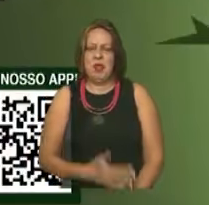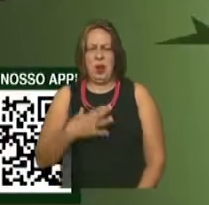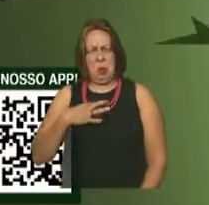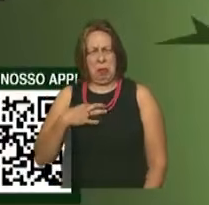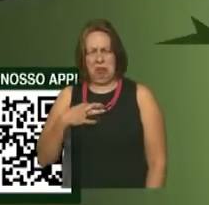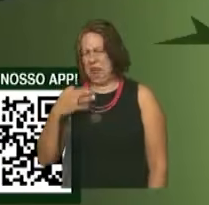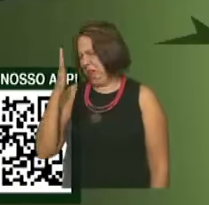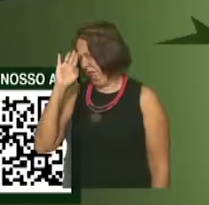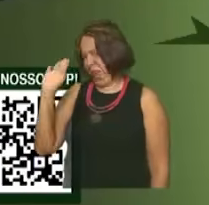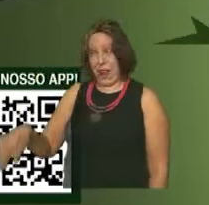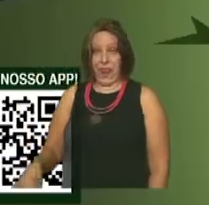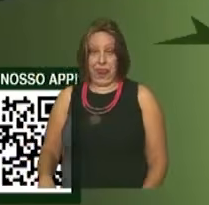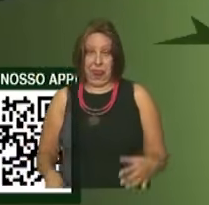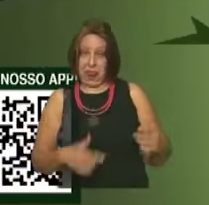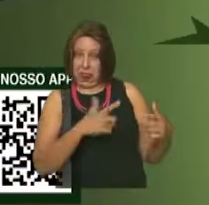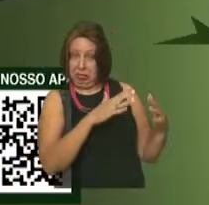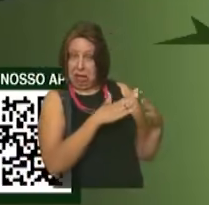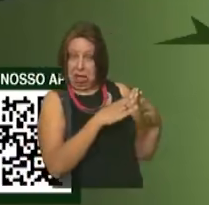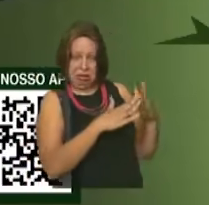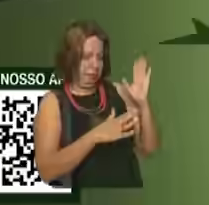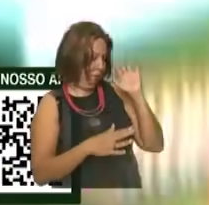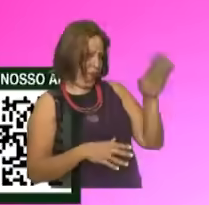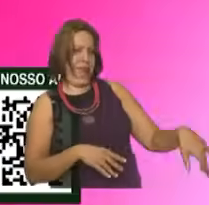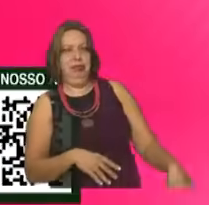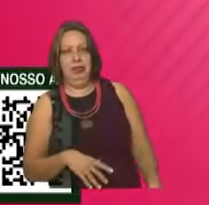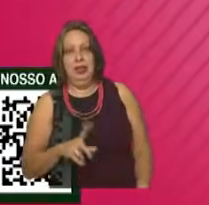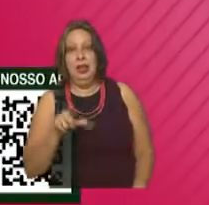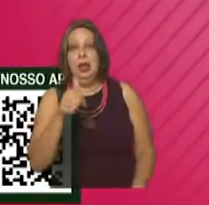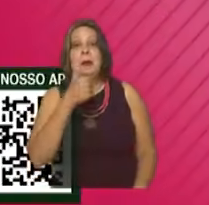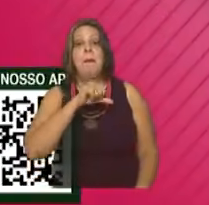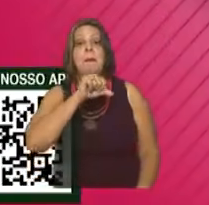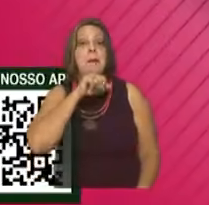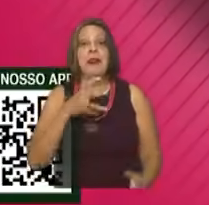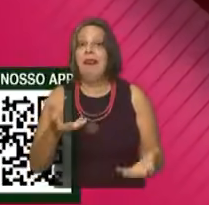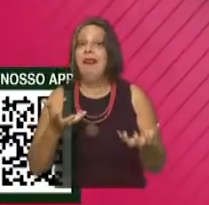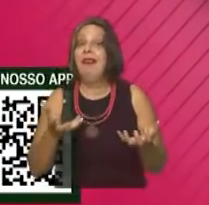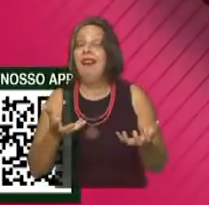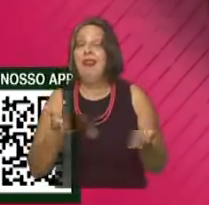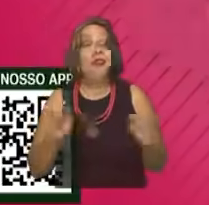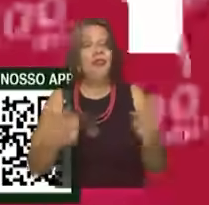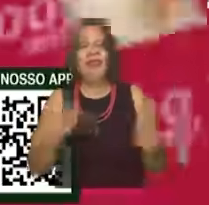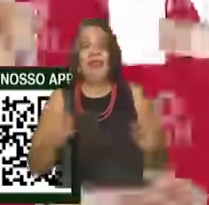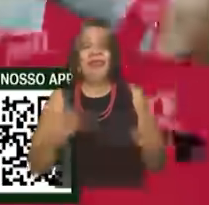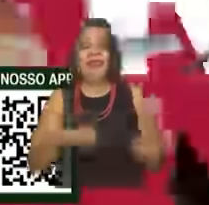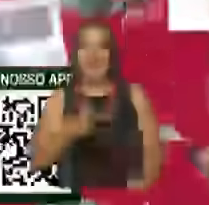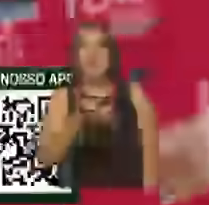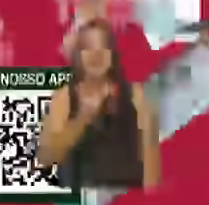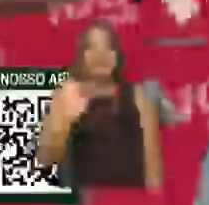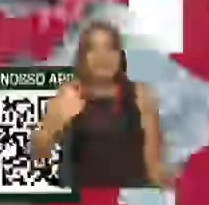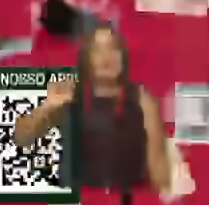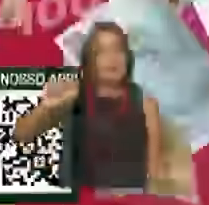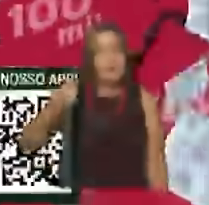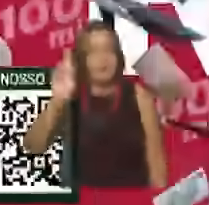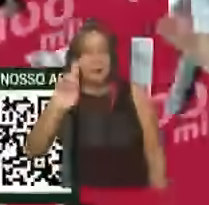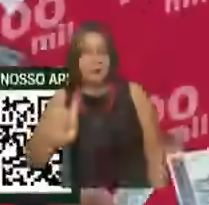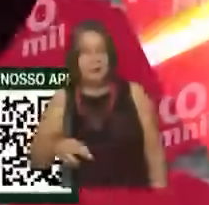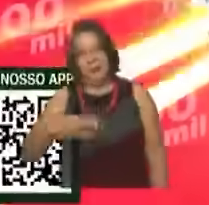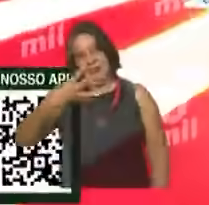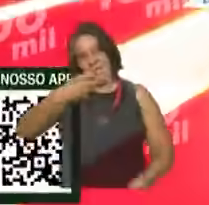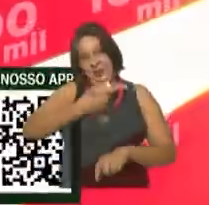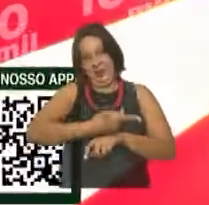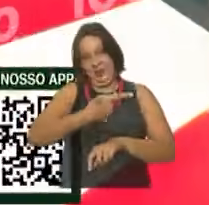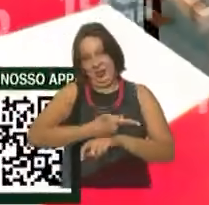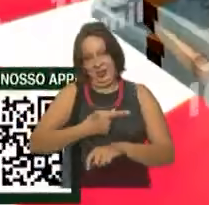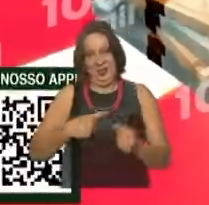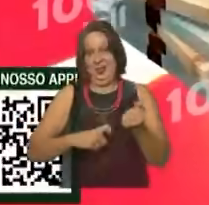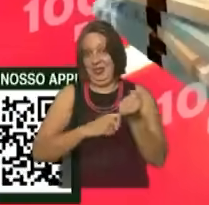Nem roupas e nem utensílios de cozinha. O que sua mãe quer ganhar esse ano são 100 mil reais do quarto prêmio